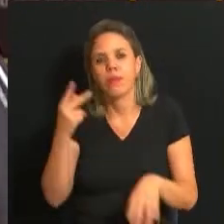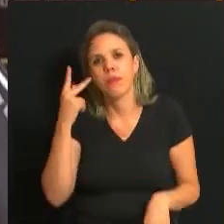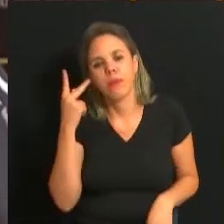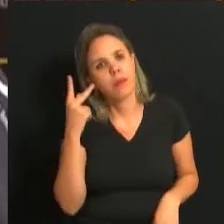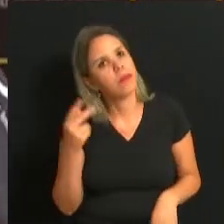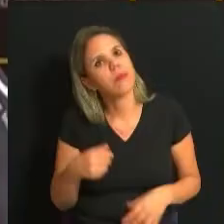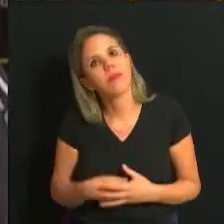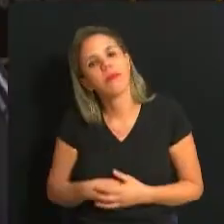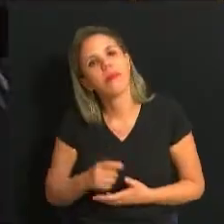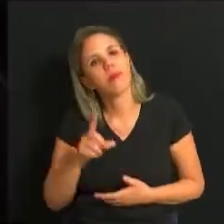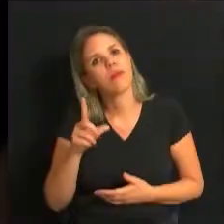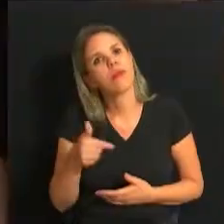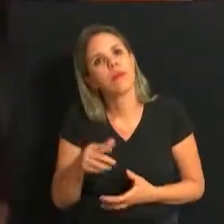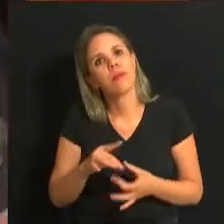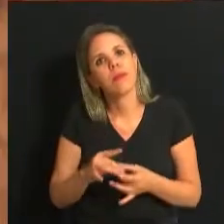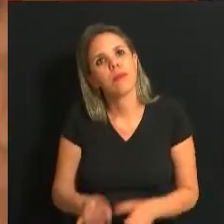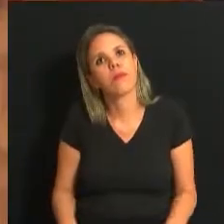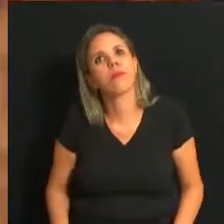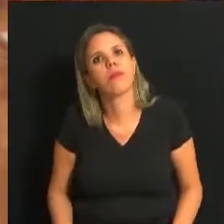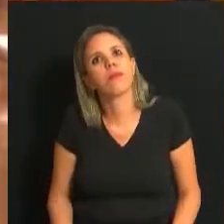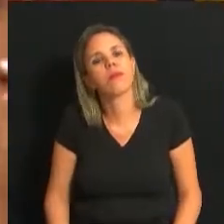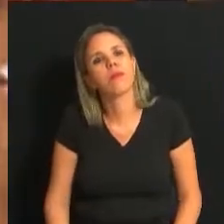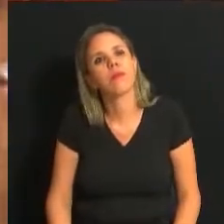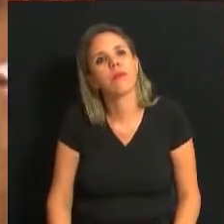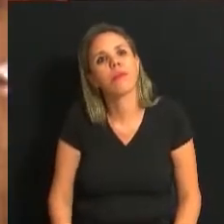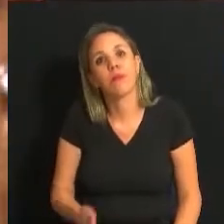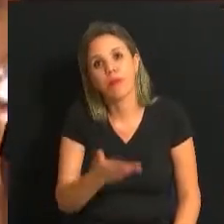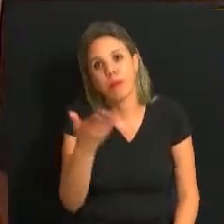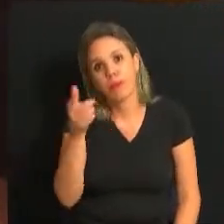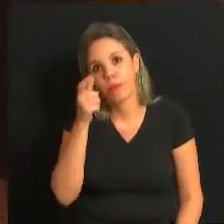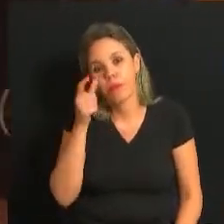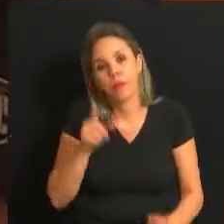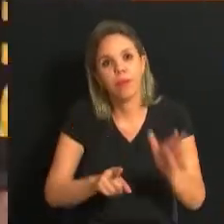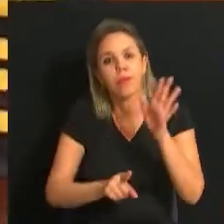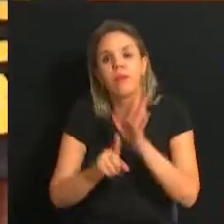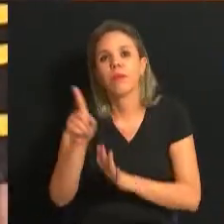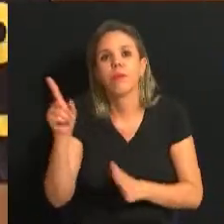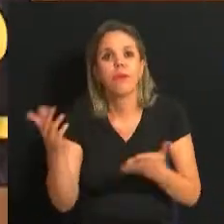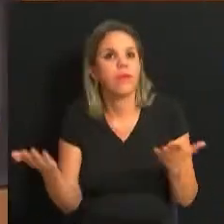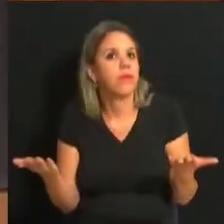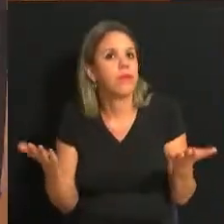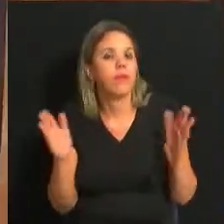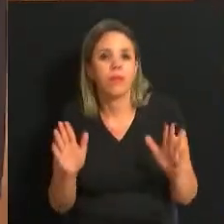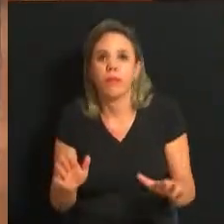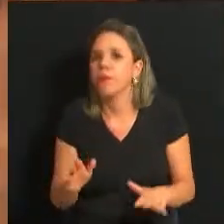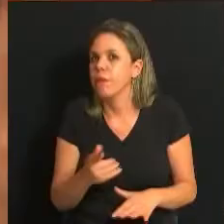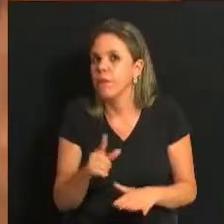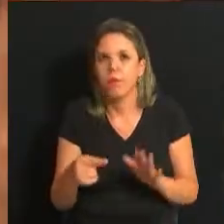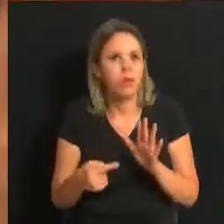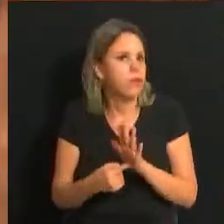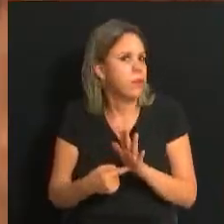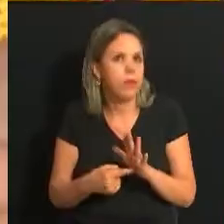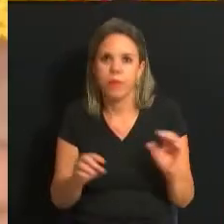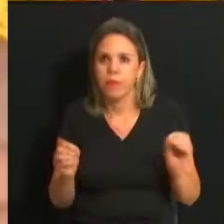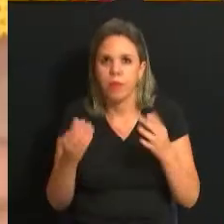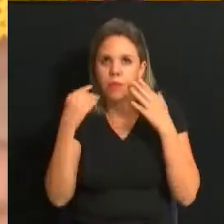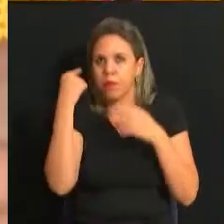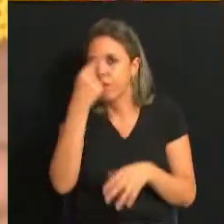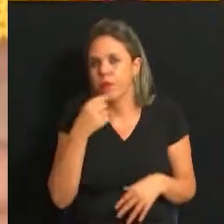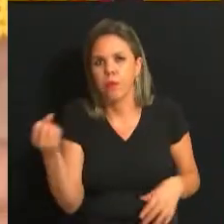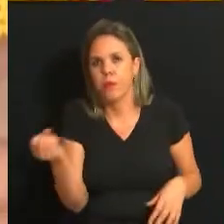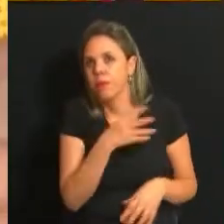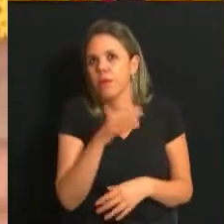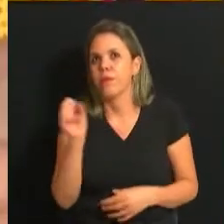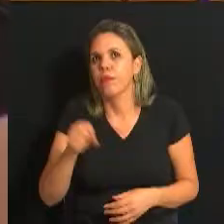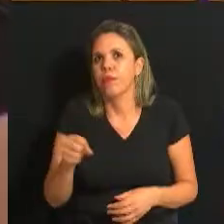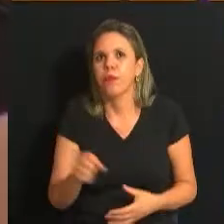e depois vem a Liga Paulista. Bom, aí você pode estar perguntando, mas vocês não vão mostrar nenhuma cara nova? Vamos